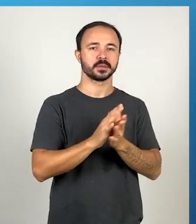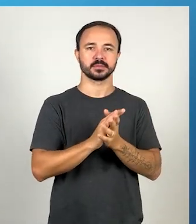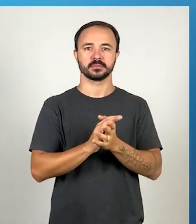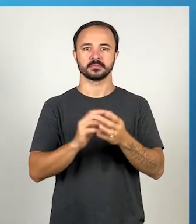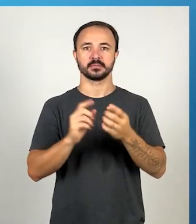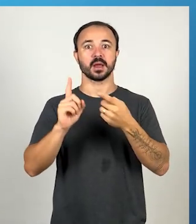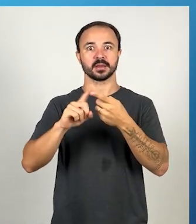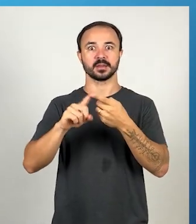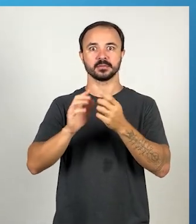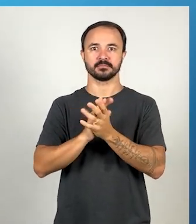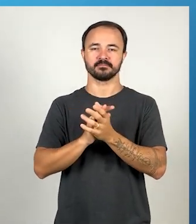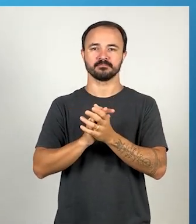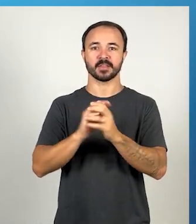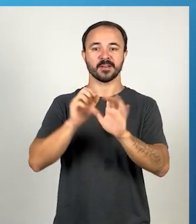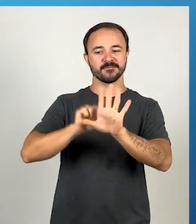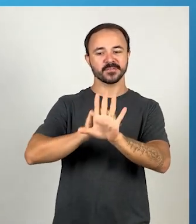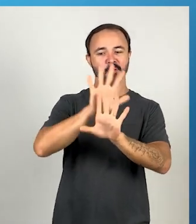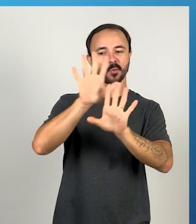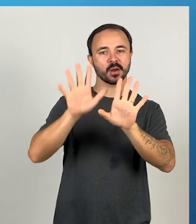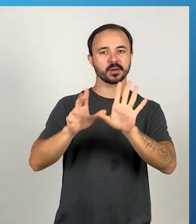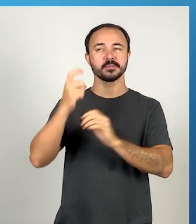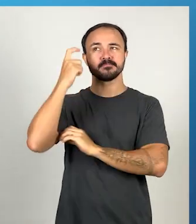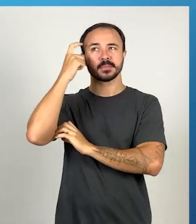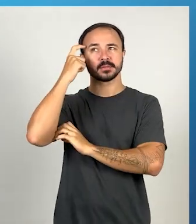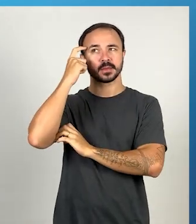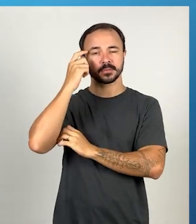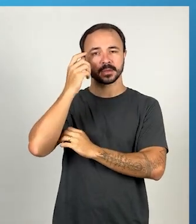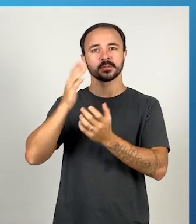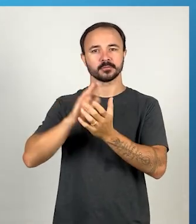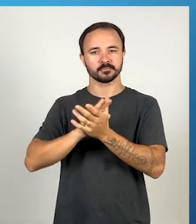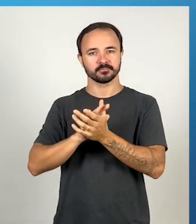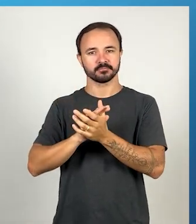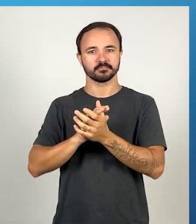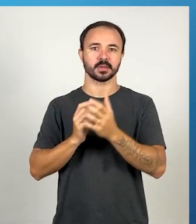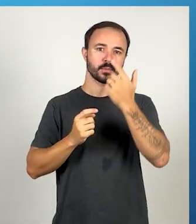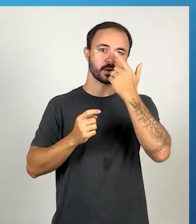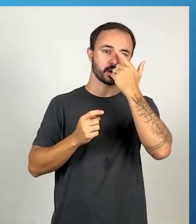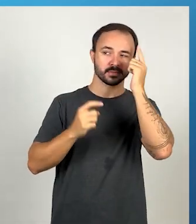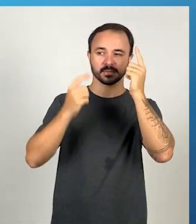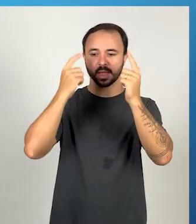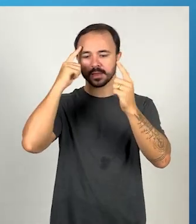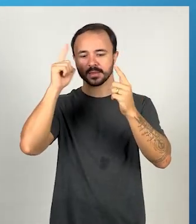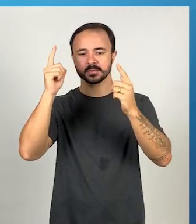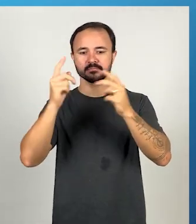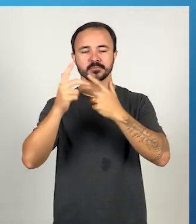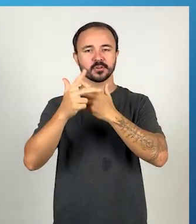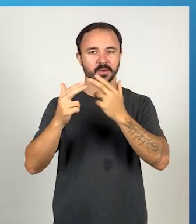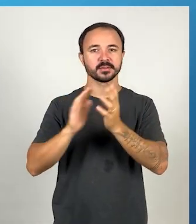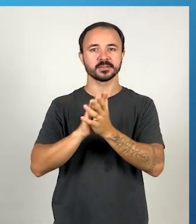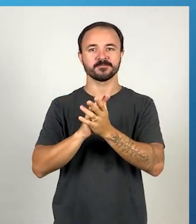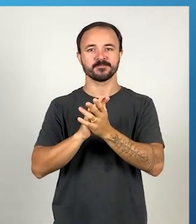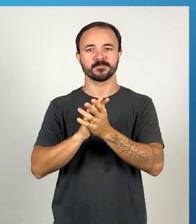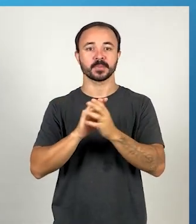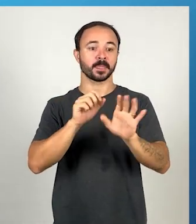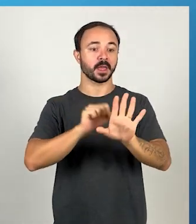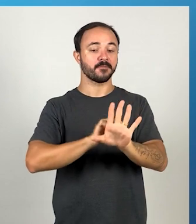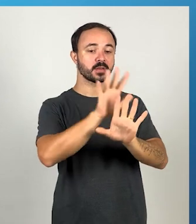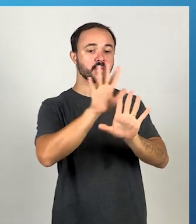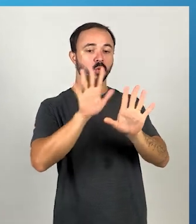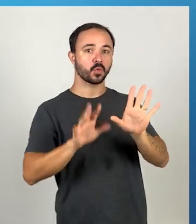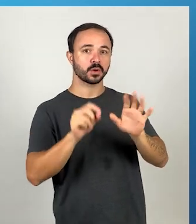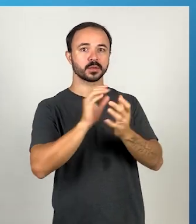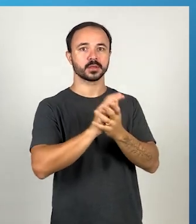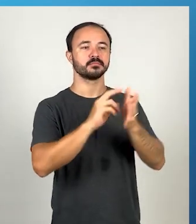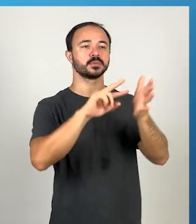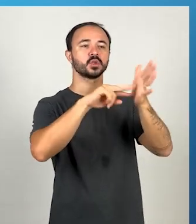de pensamento, que trabalham com a combinação de ideias e pensamentos, as figuras de palavras, que estão associadas ao significado